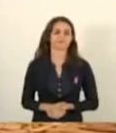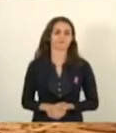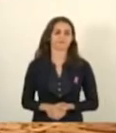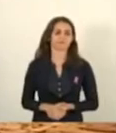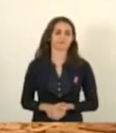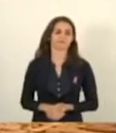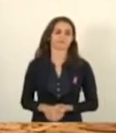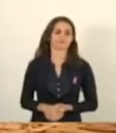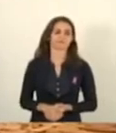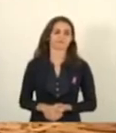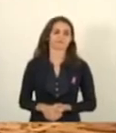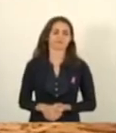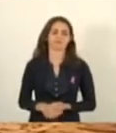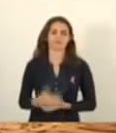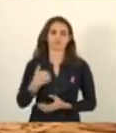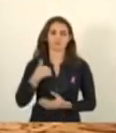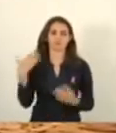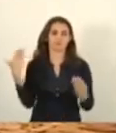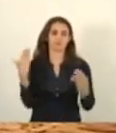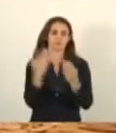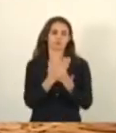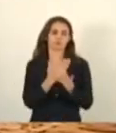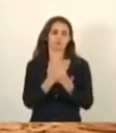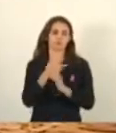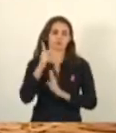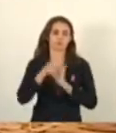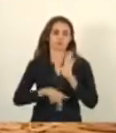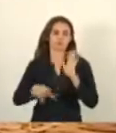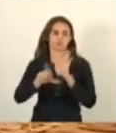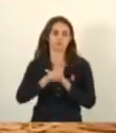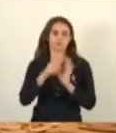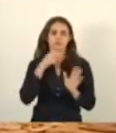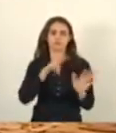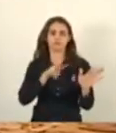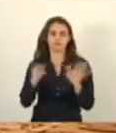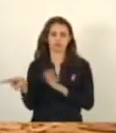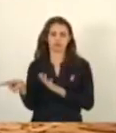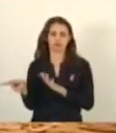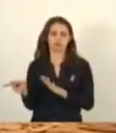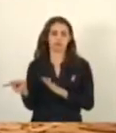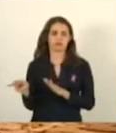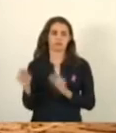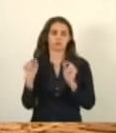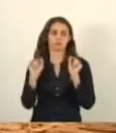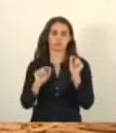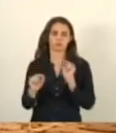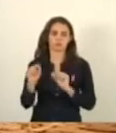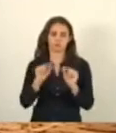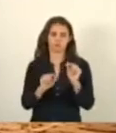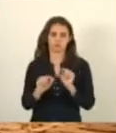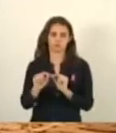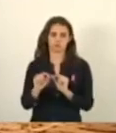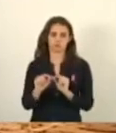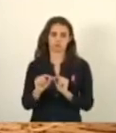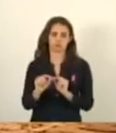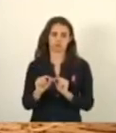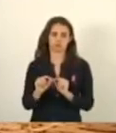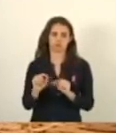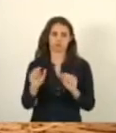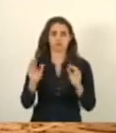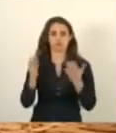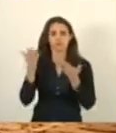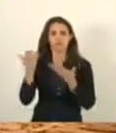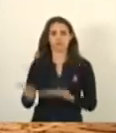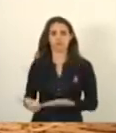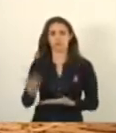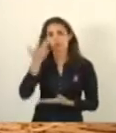Eu vou protocolar um projeto de lei essa semana, instituindo o demagogo do ano.